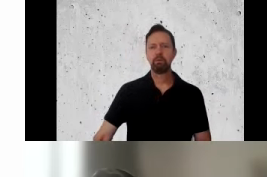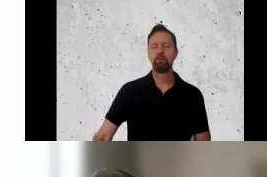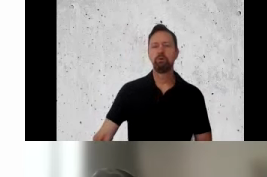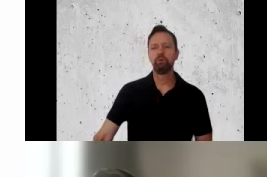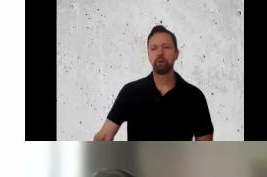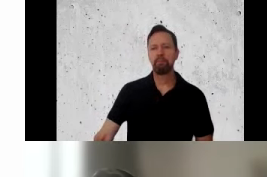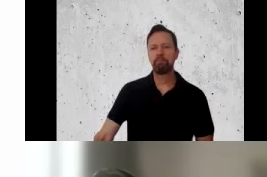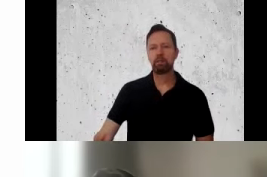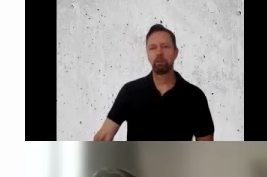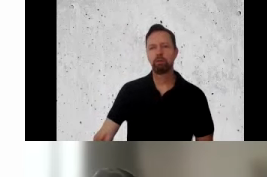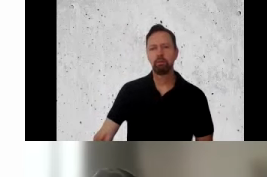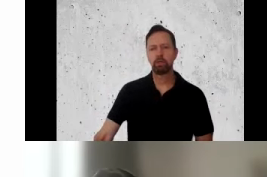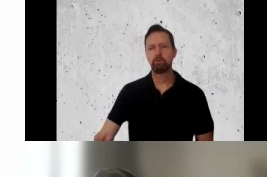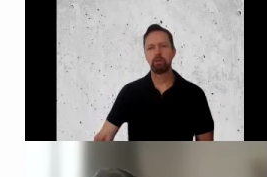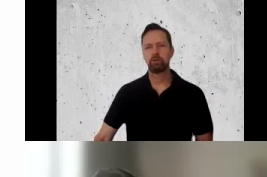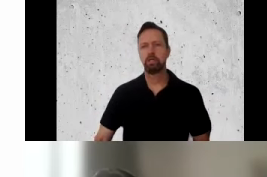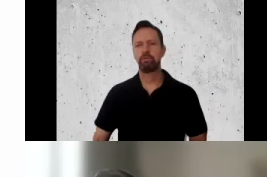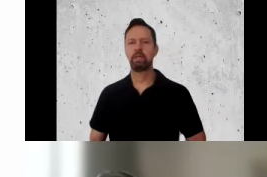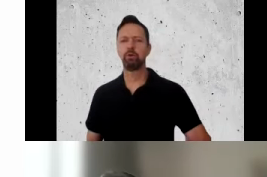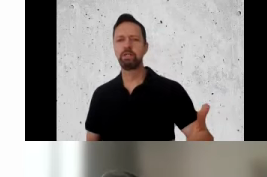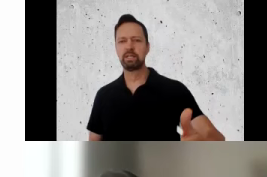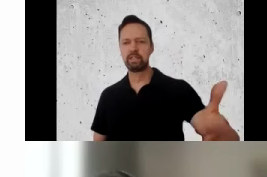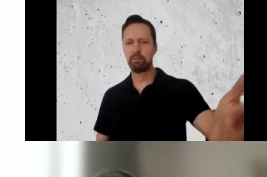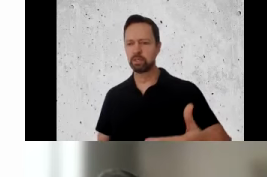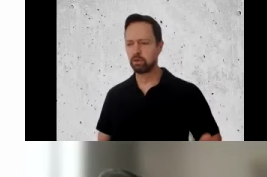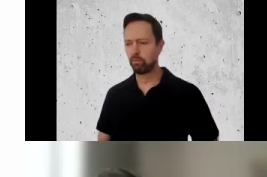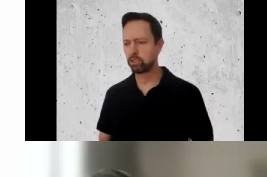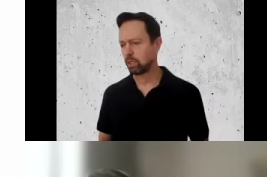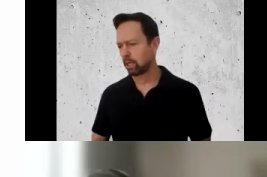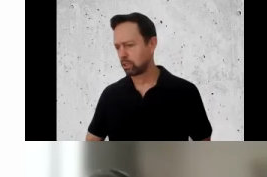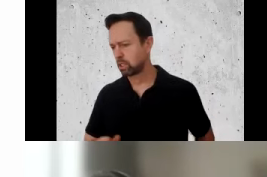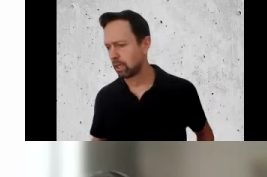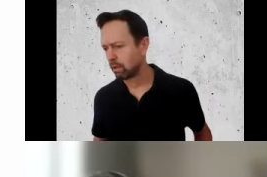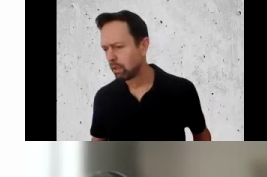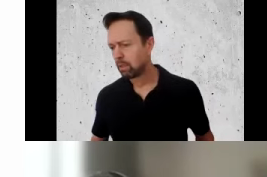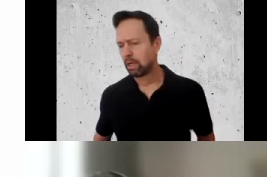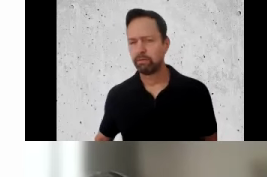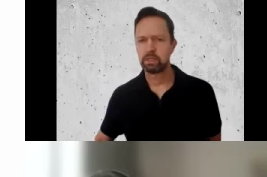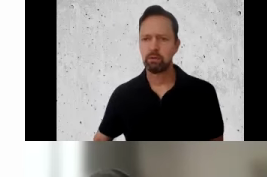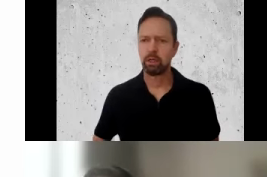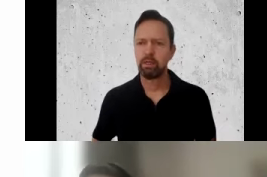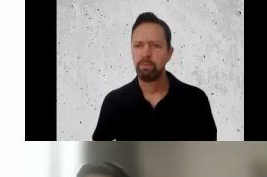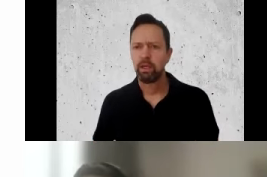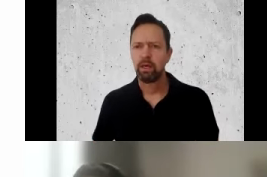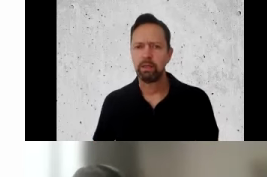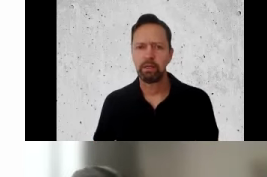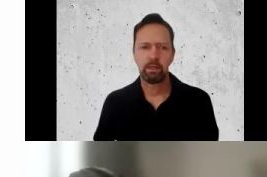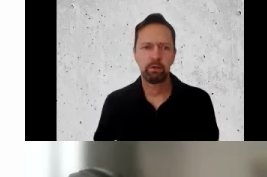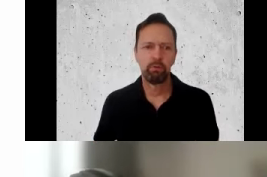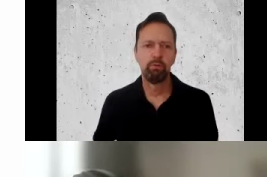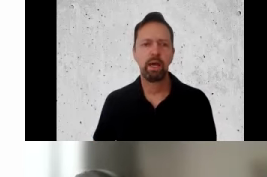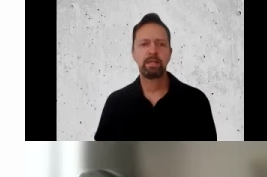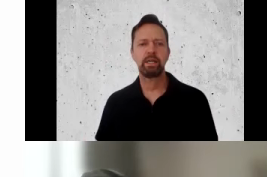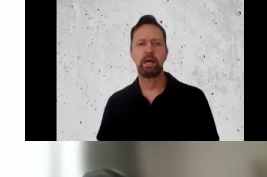Então, no capítulo do nosso livro, tem dois exemplos. Eu só vou mencionar, que a gente já está avançando aqui.